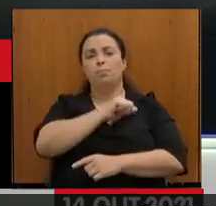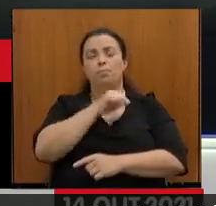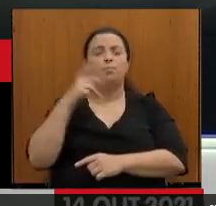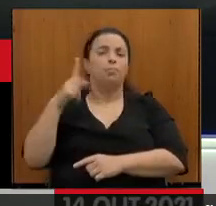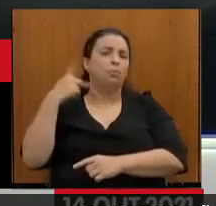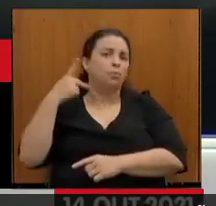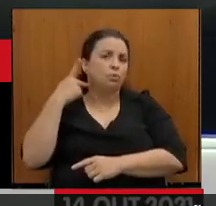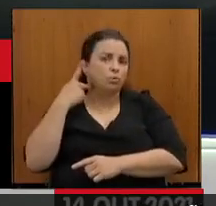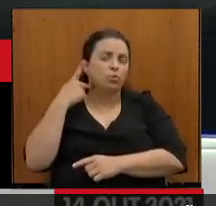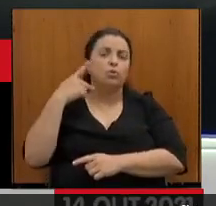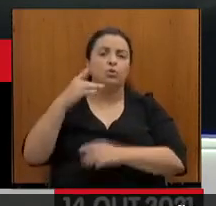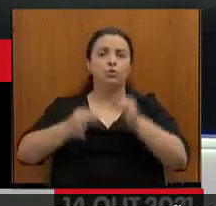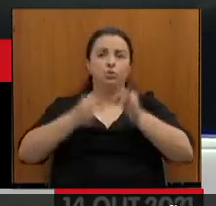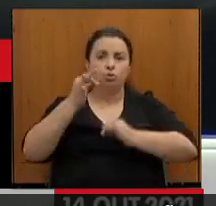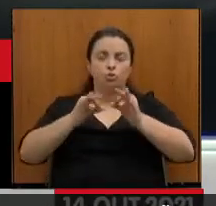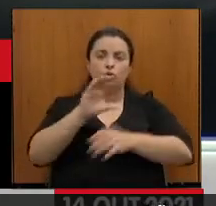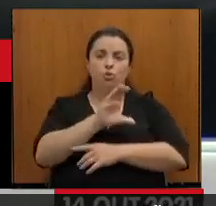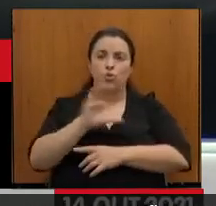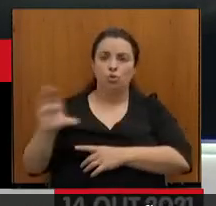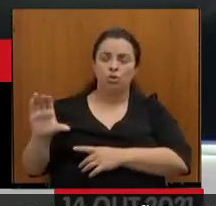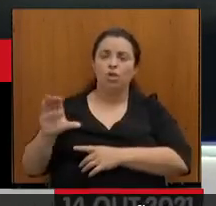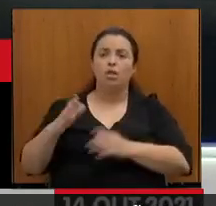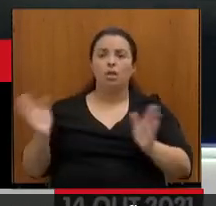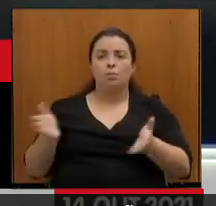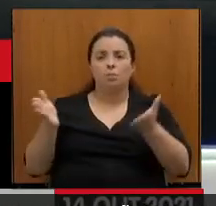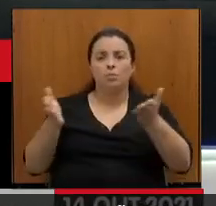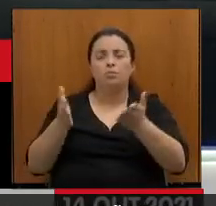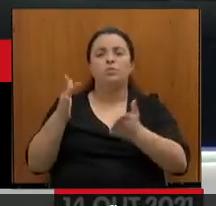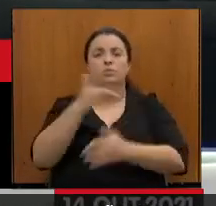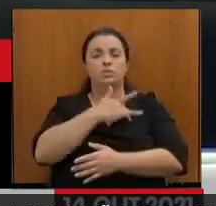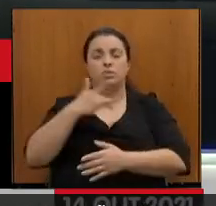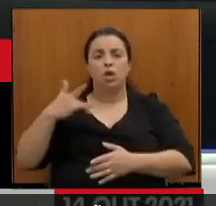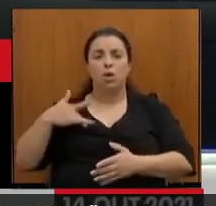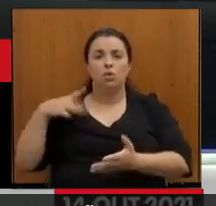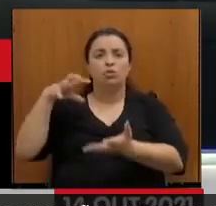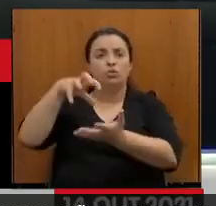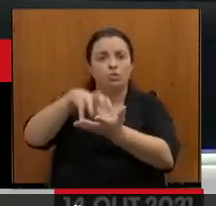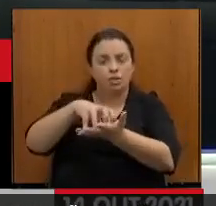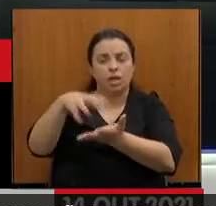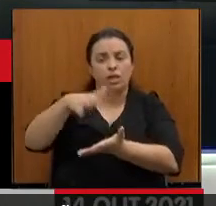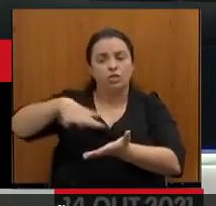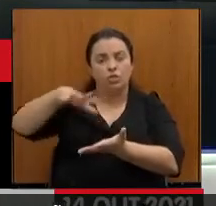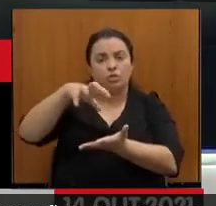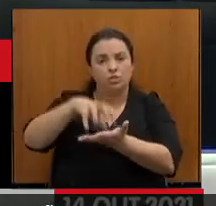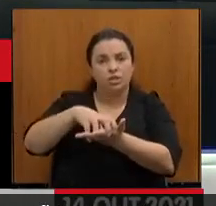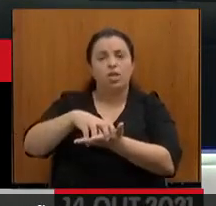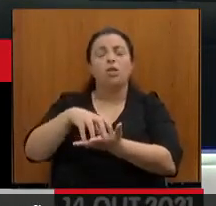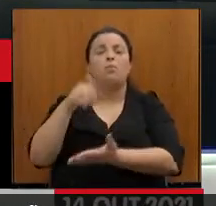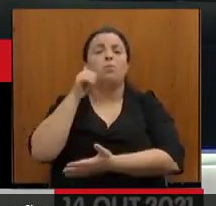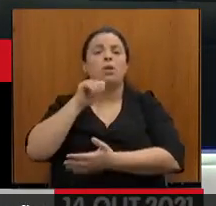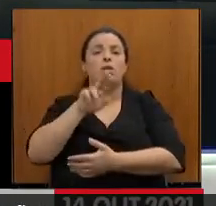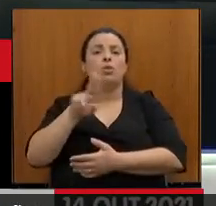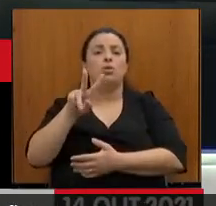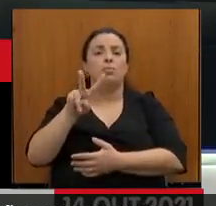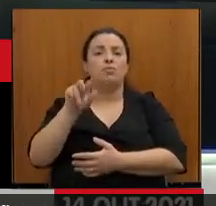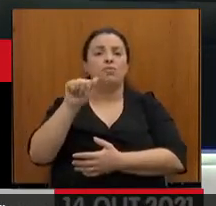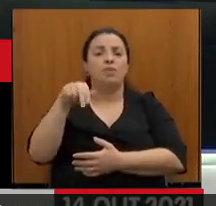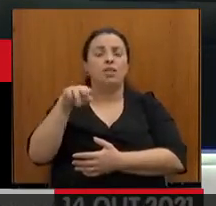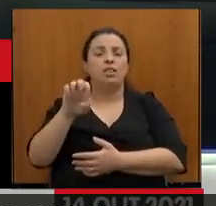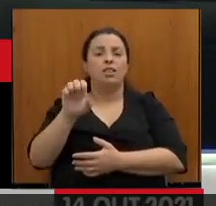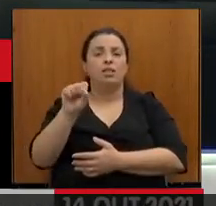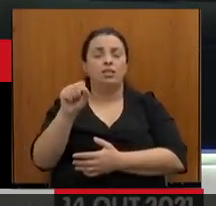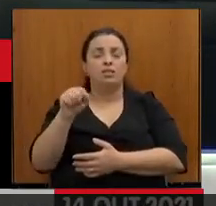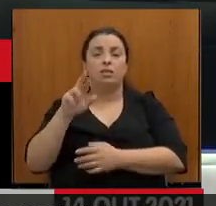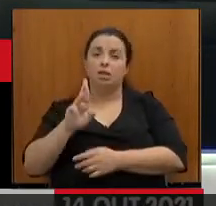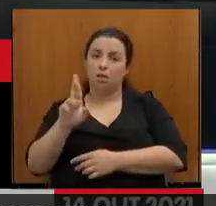justiça de defesa da saúde da macro-região centro, Vanessa Campolina Rebelo Horta, que aqui representa o Ministério